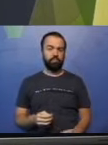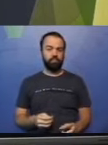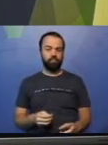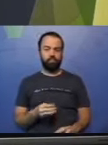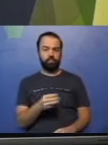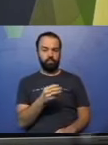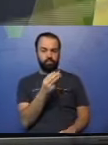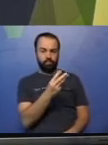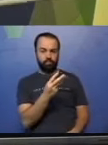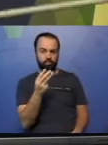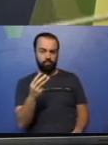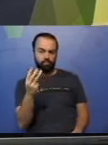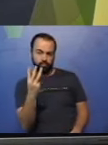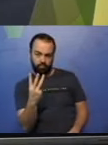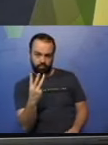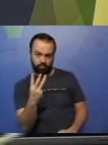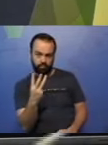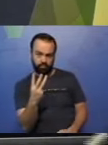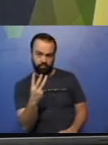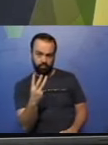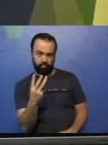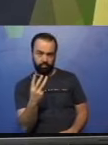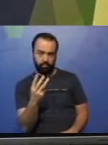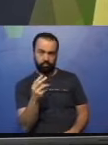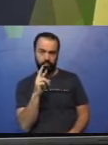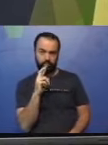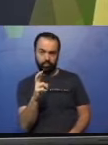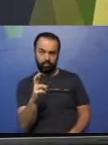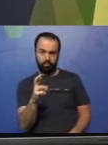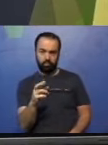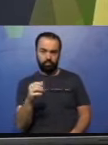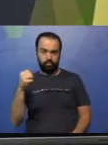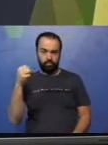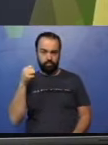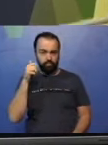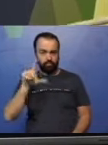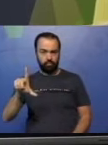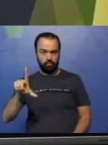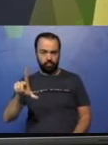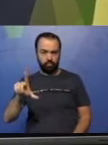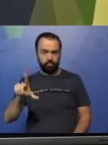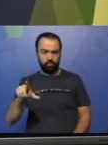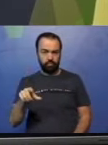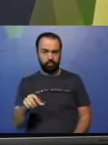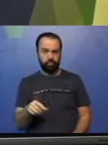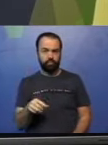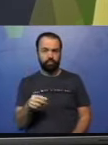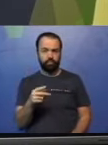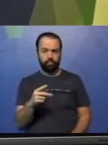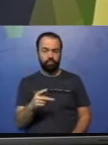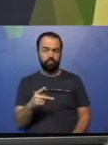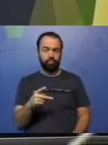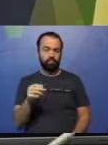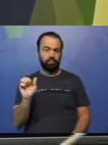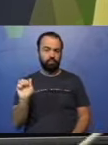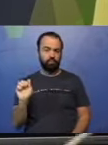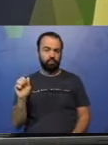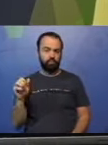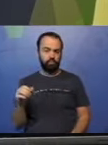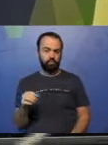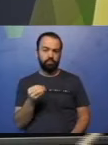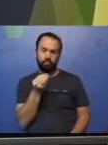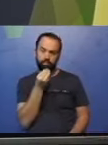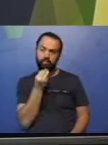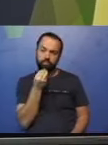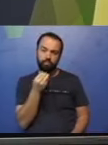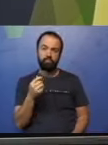quero que saiam. Então há chance de sair par? Sim,